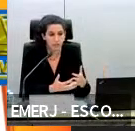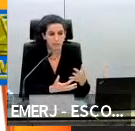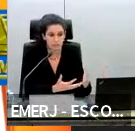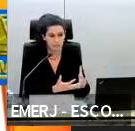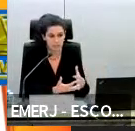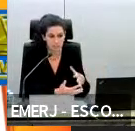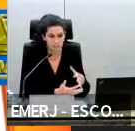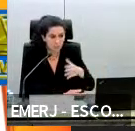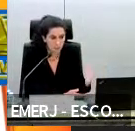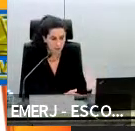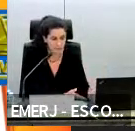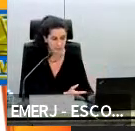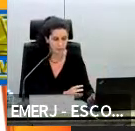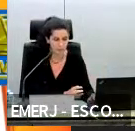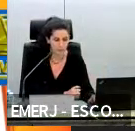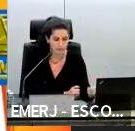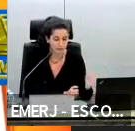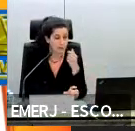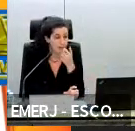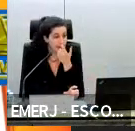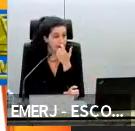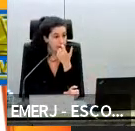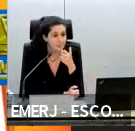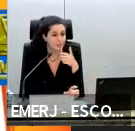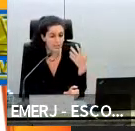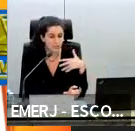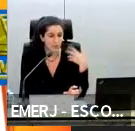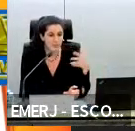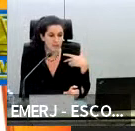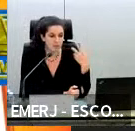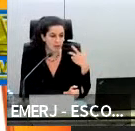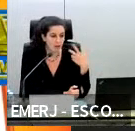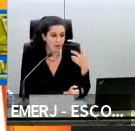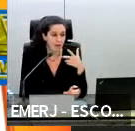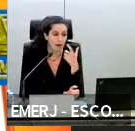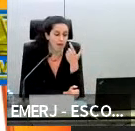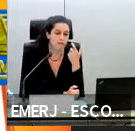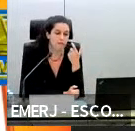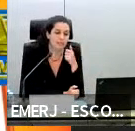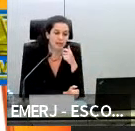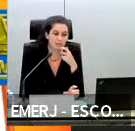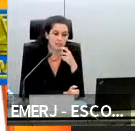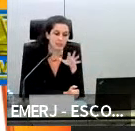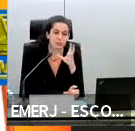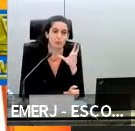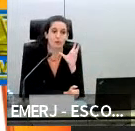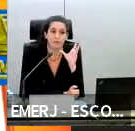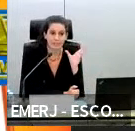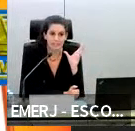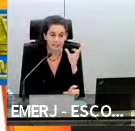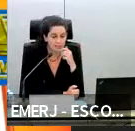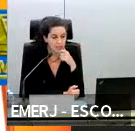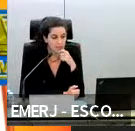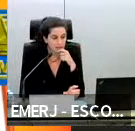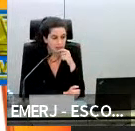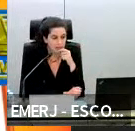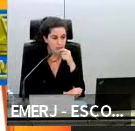a sistematização está completamente equivocada. Então, esses dados começaram a deixar a gente um pouco